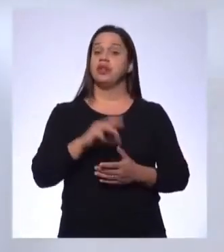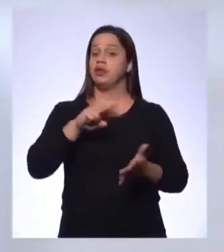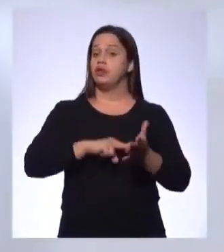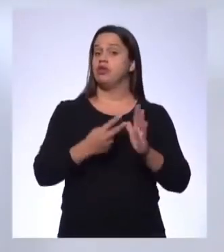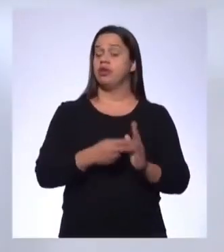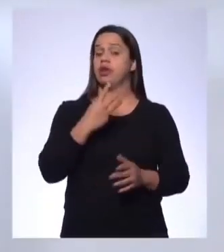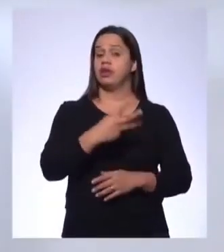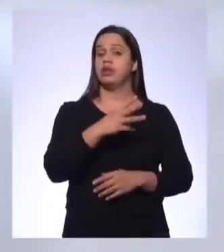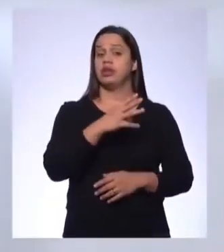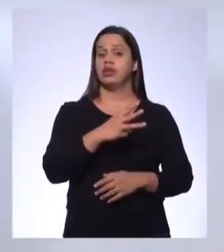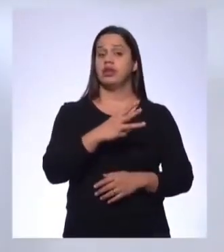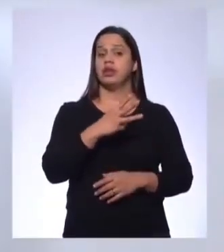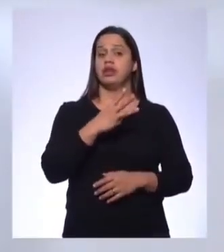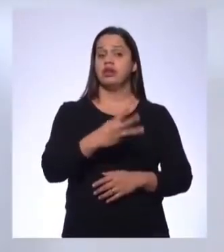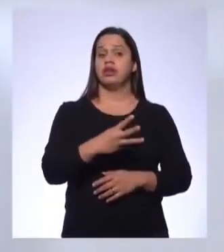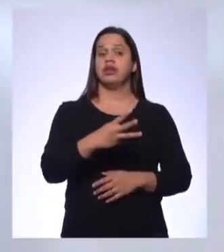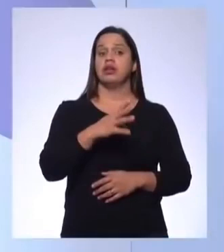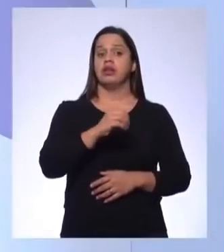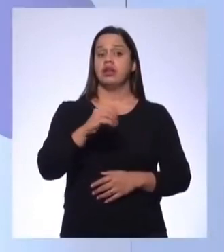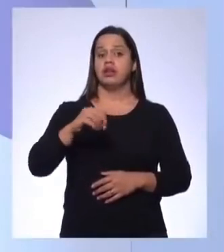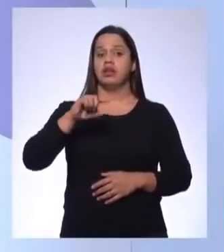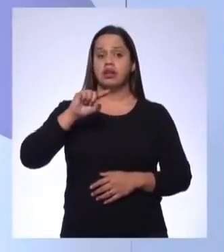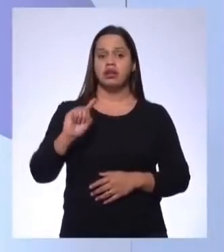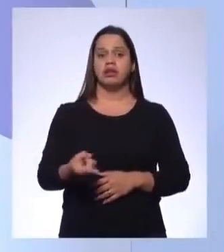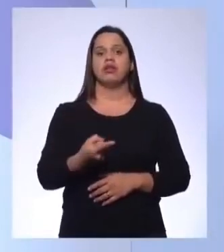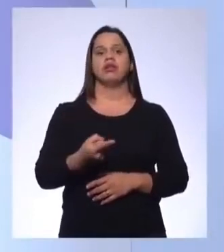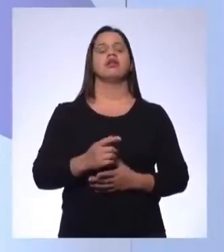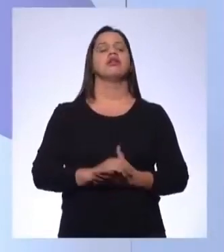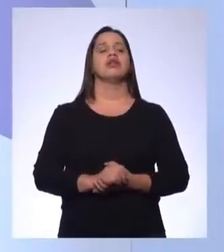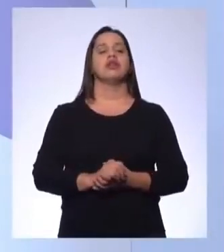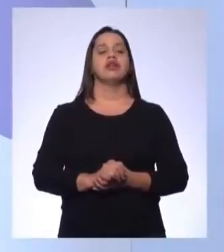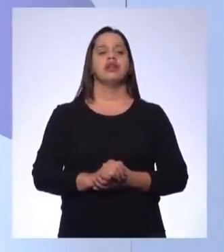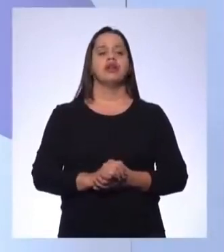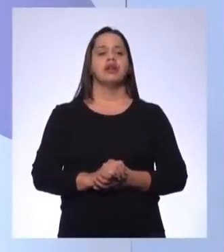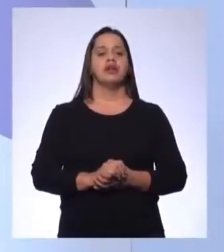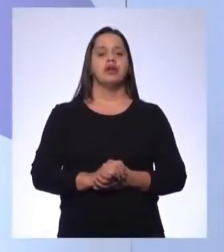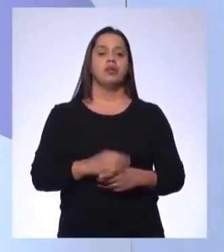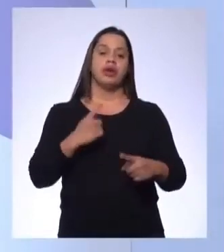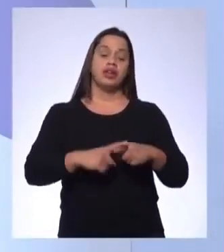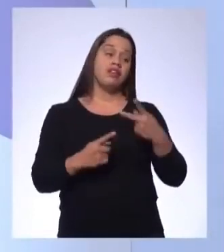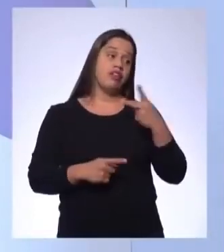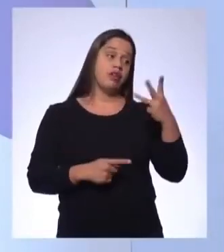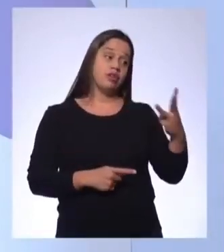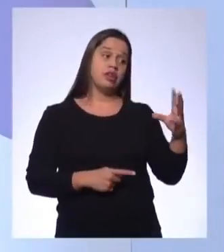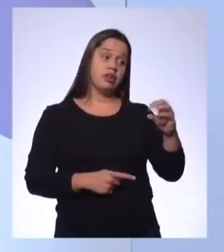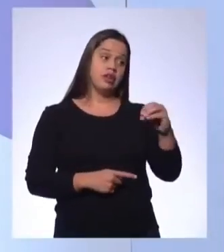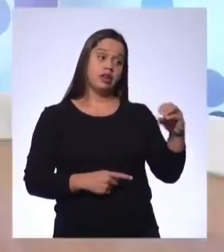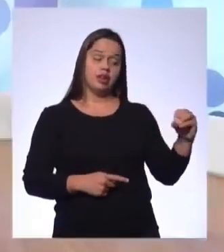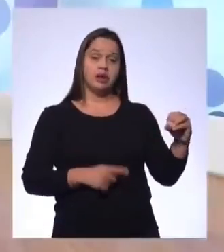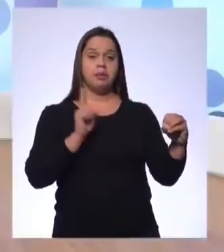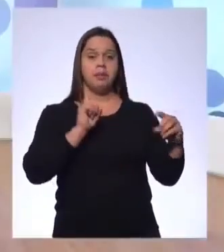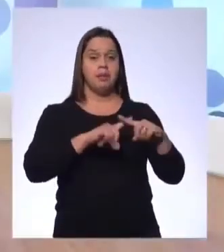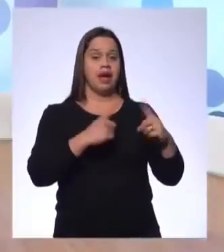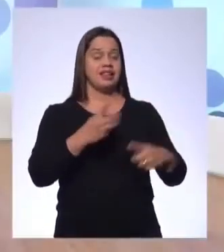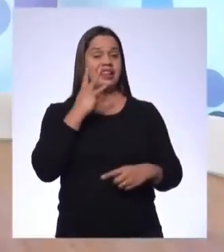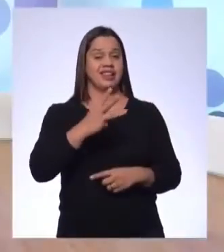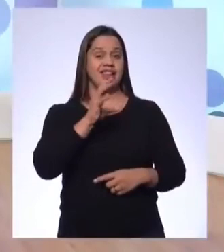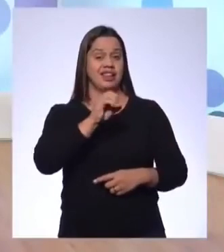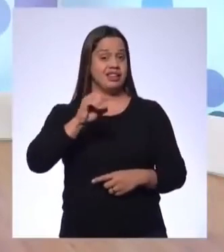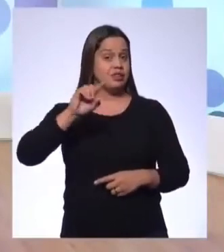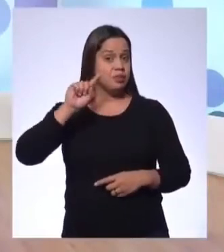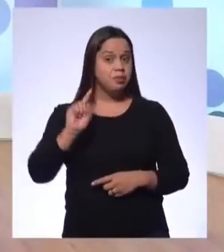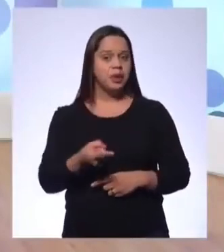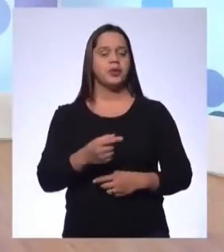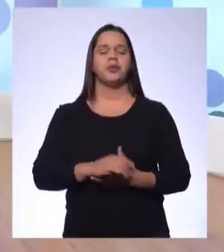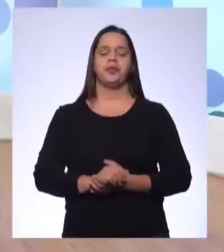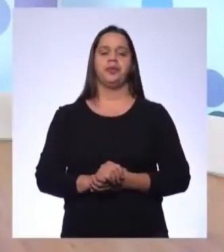3,000. Não, 300,000. 300,000? É porque 3,000, você está falando de 1,000, é que você viu 3 mil ali, mas é 300 mil.